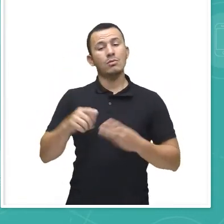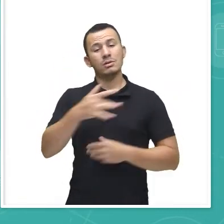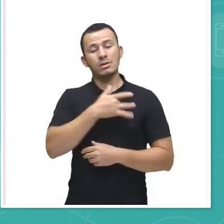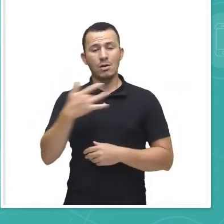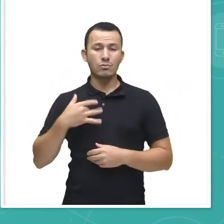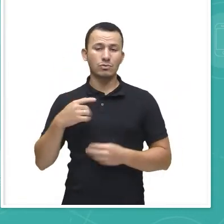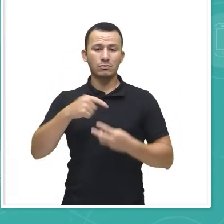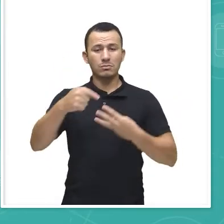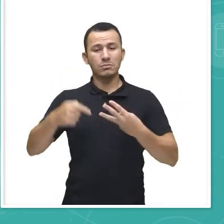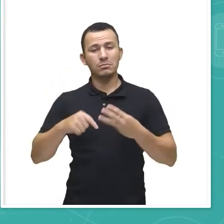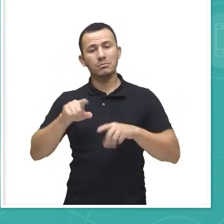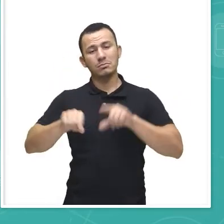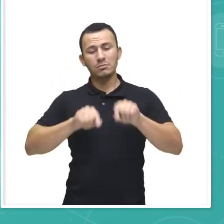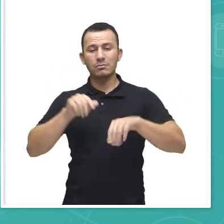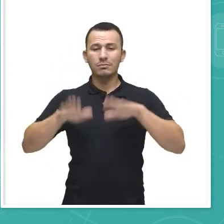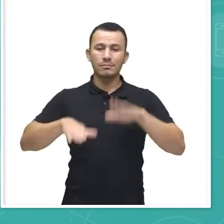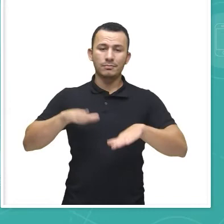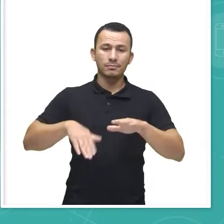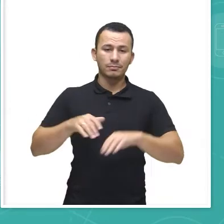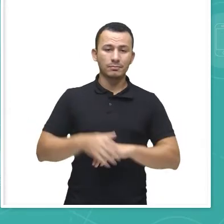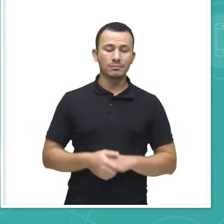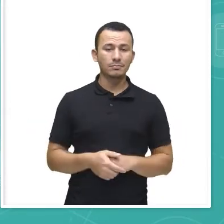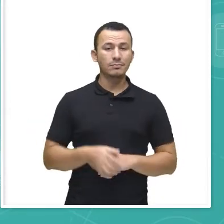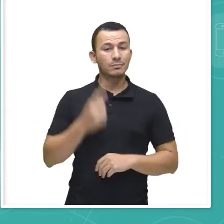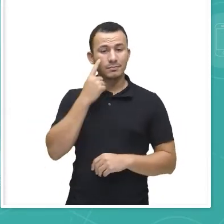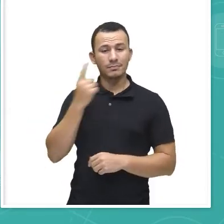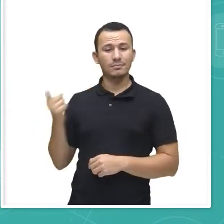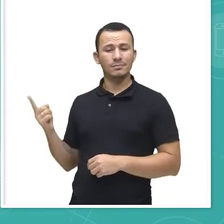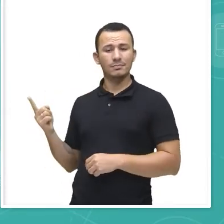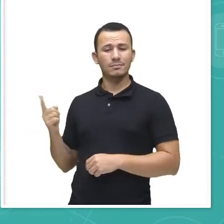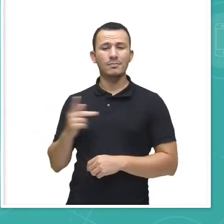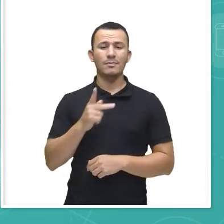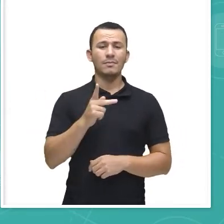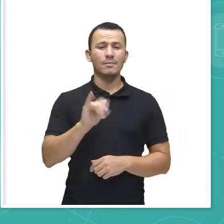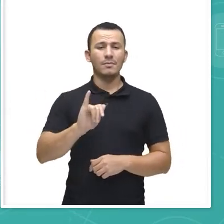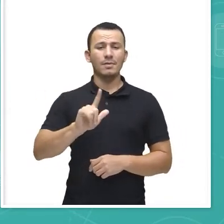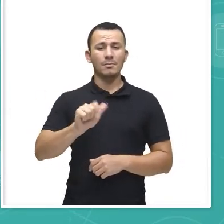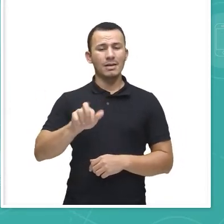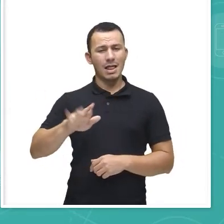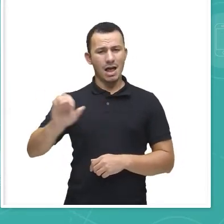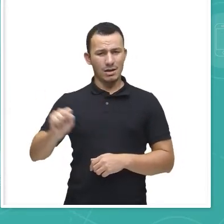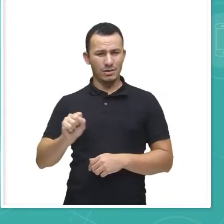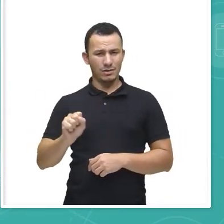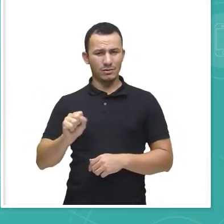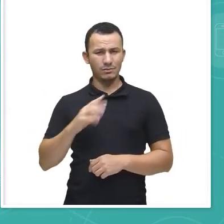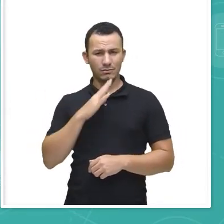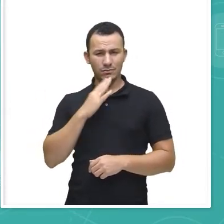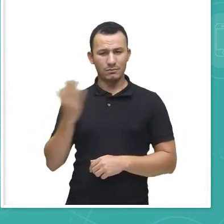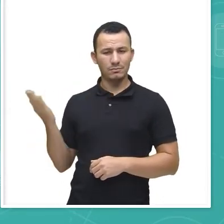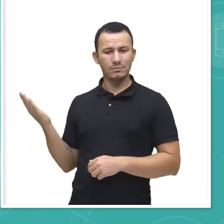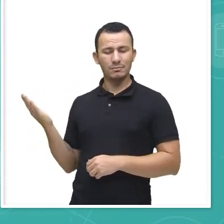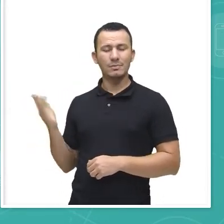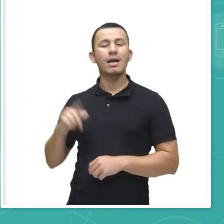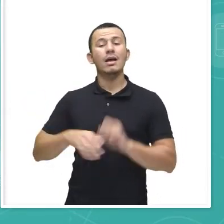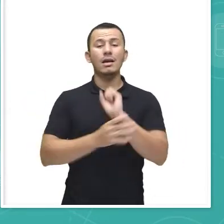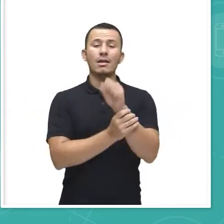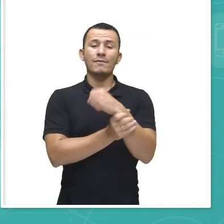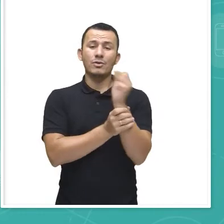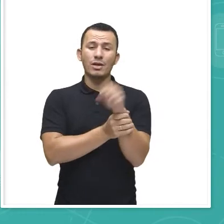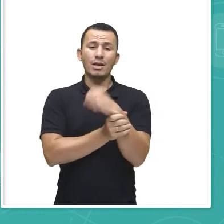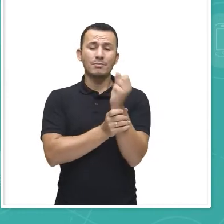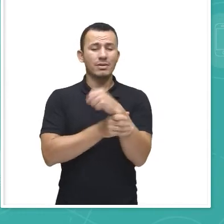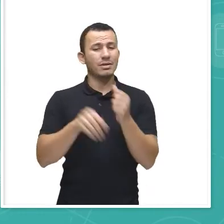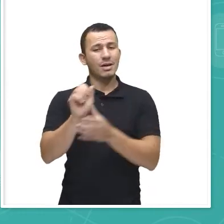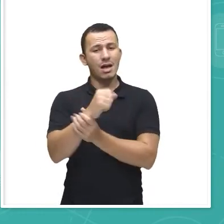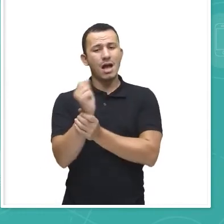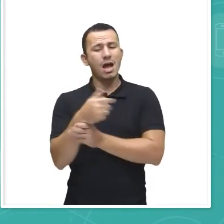agora do Pilates. É uma modalidade recente, muito utilizado para fins de reabilitação, na fisioterapia, mas ele também